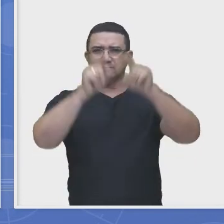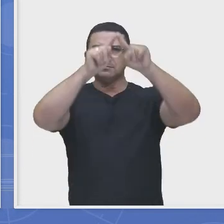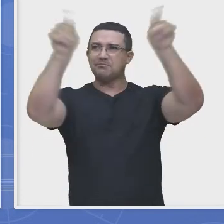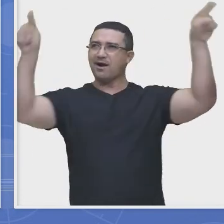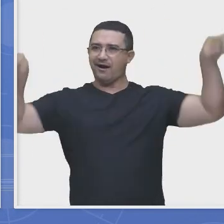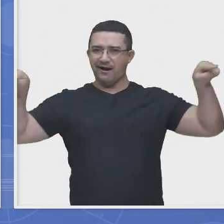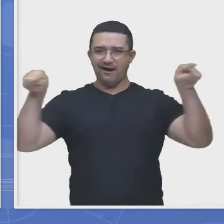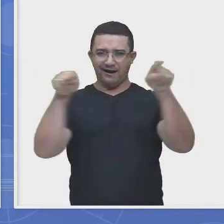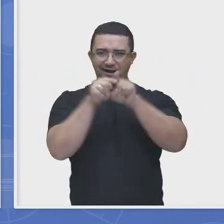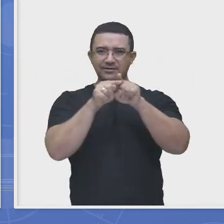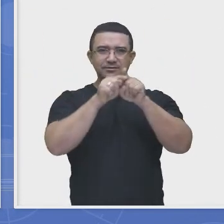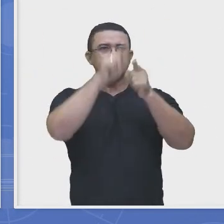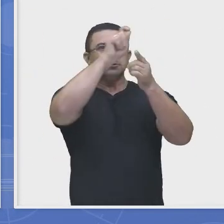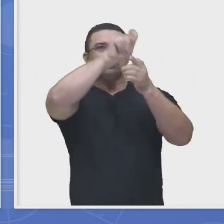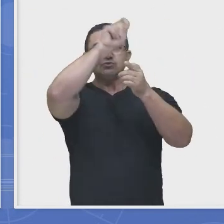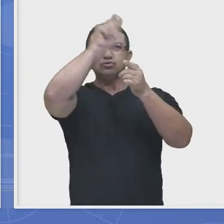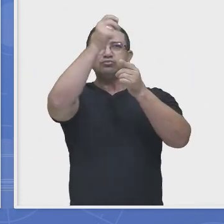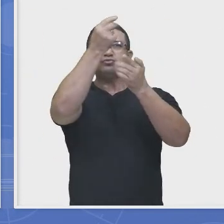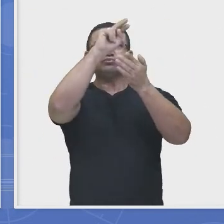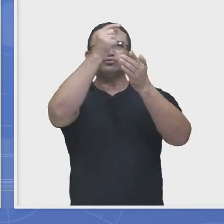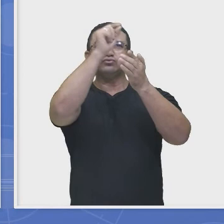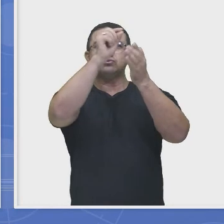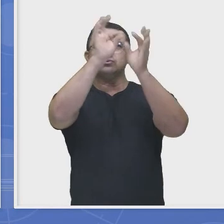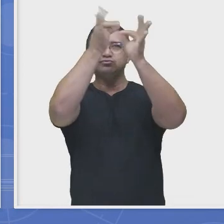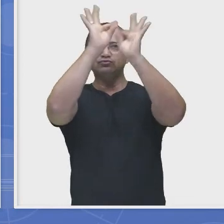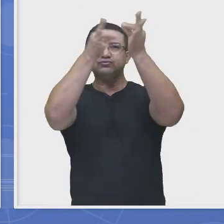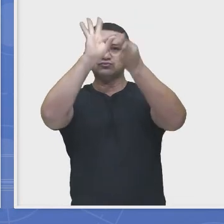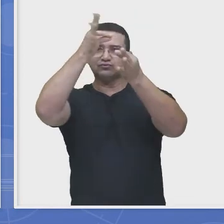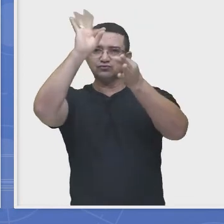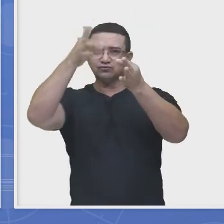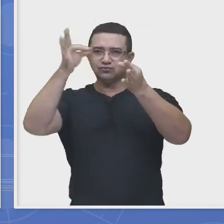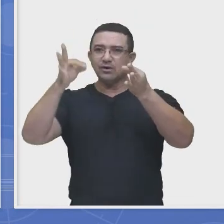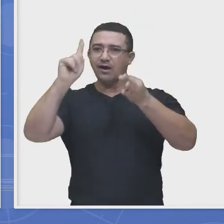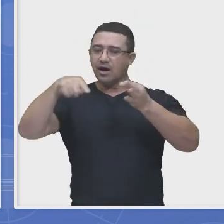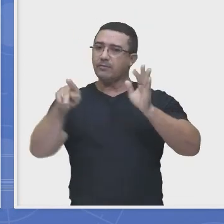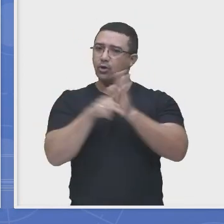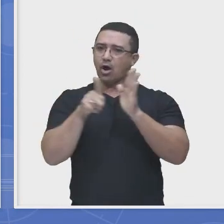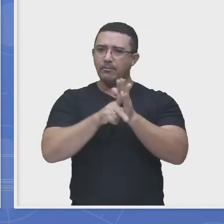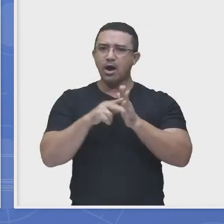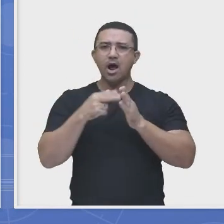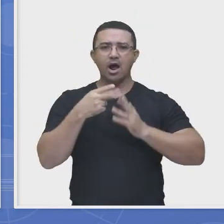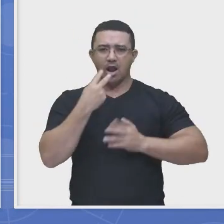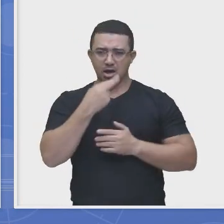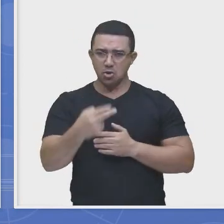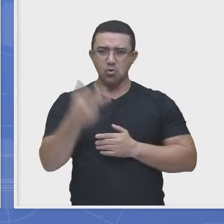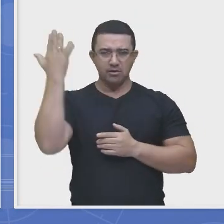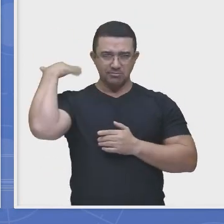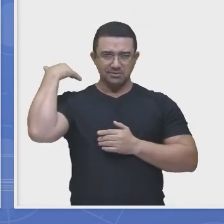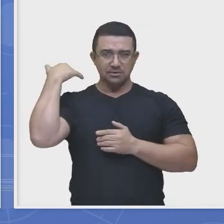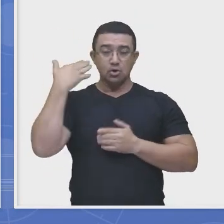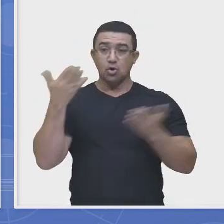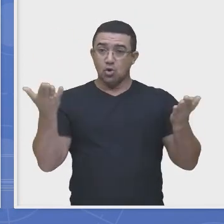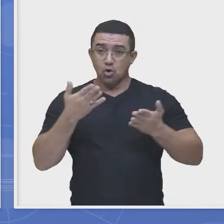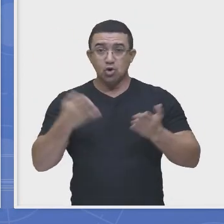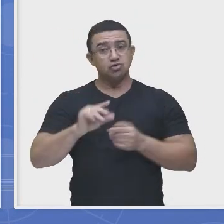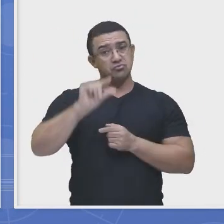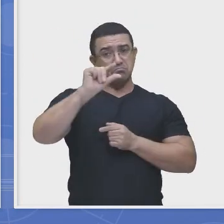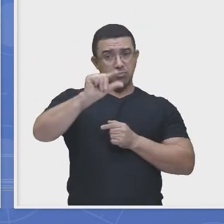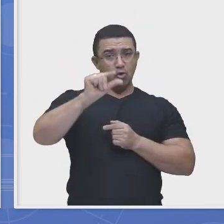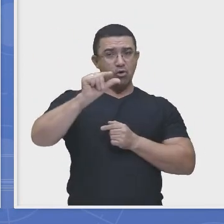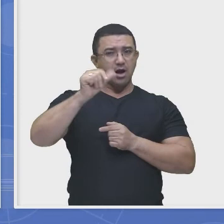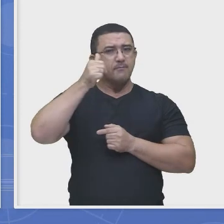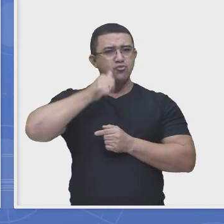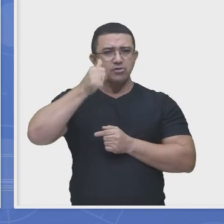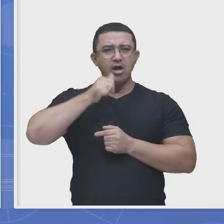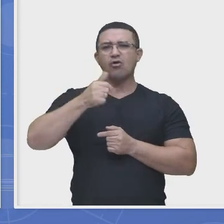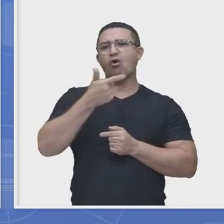delicada. O vocabulário foi extraído de um dialeto local. Hoje, poucas mulheres são capazes de ler e escrever o Noshun,